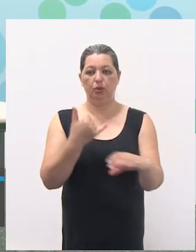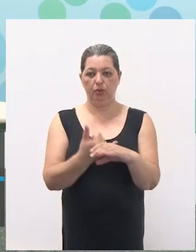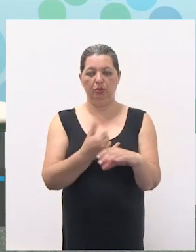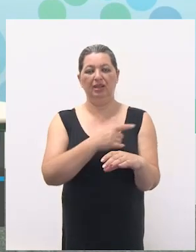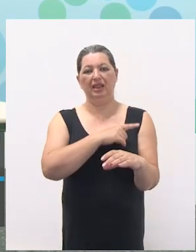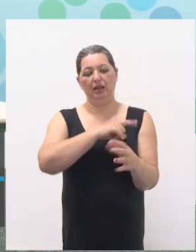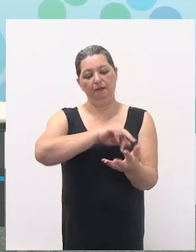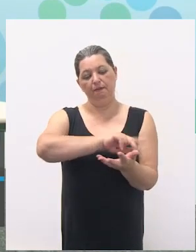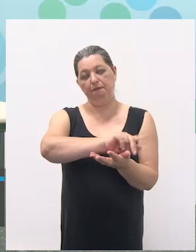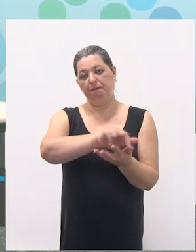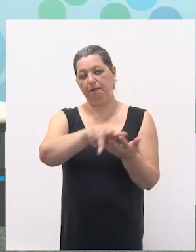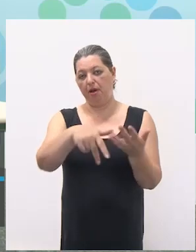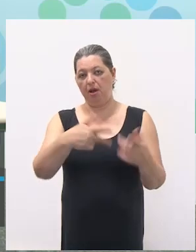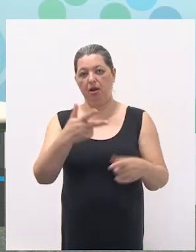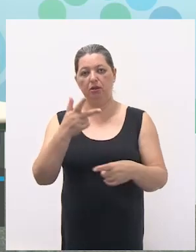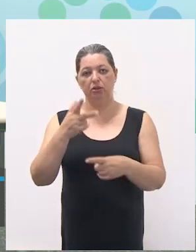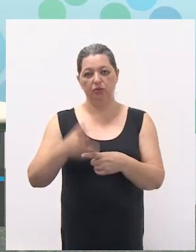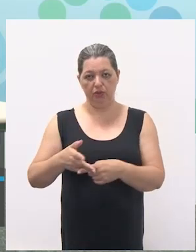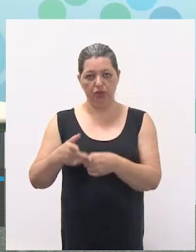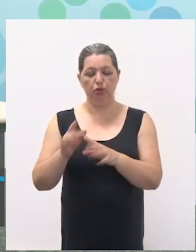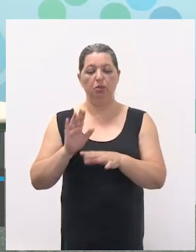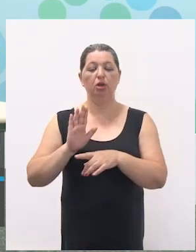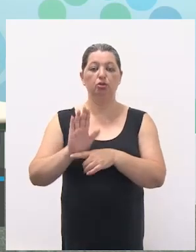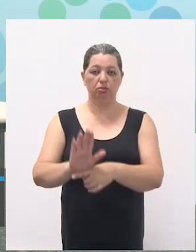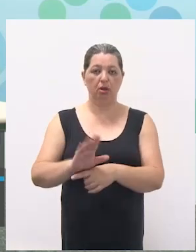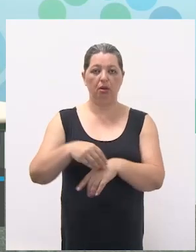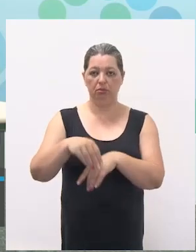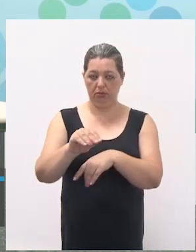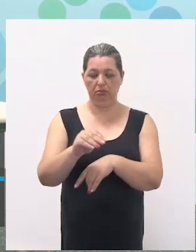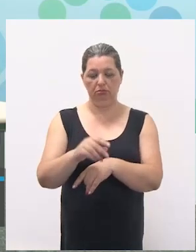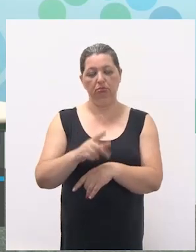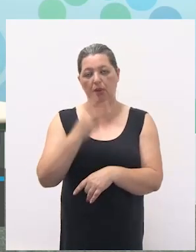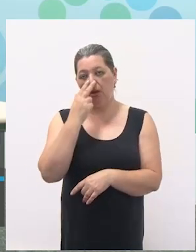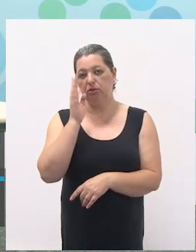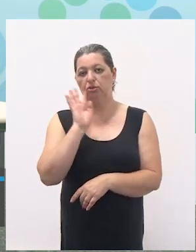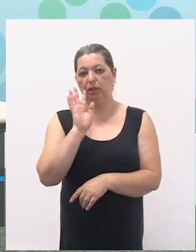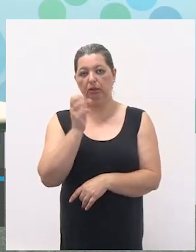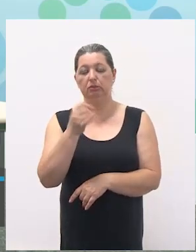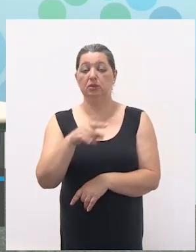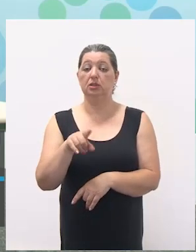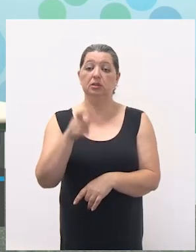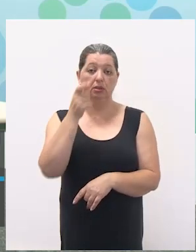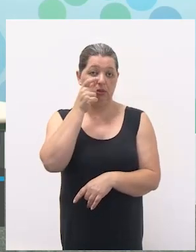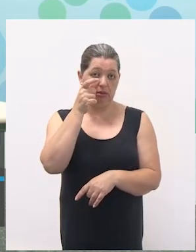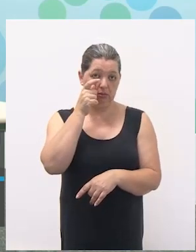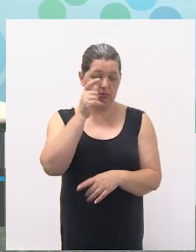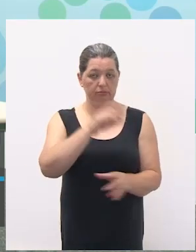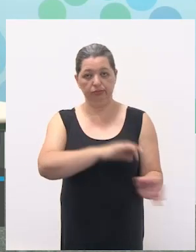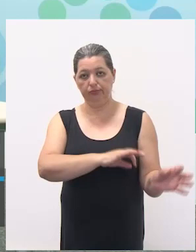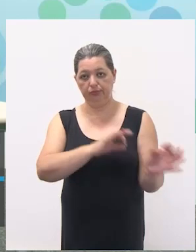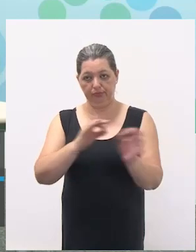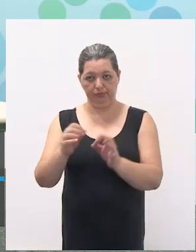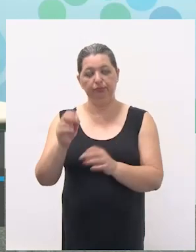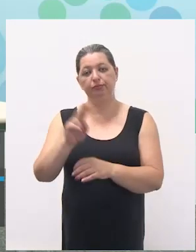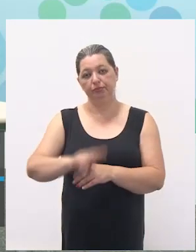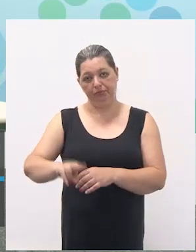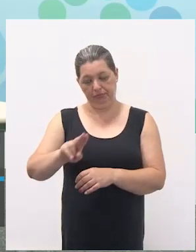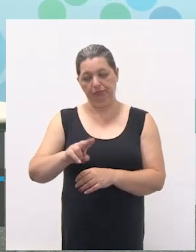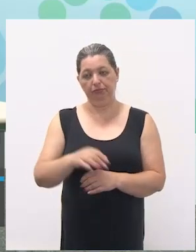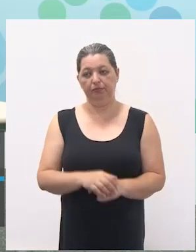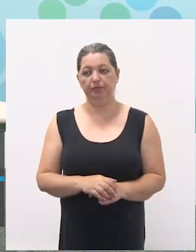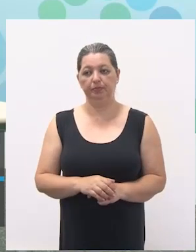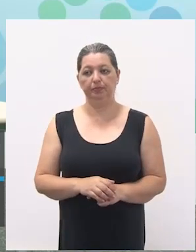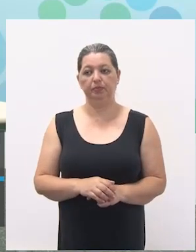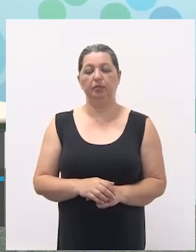de vídeos aí para vocês, para auxiliar vocês. Acho que vai ser bem bacana se vocês precisarem e utilizarem lá. São